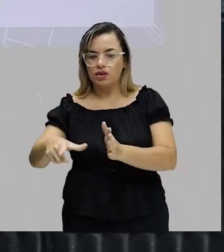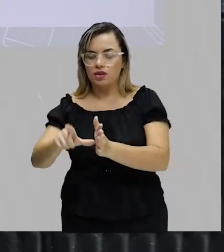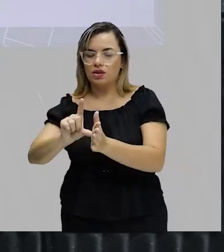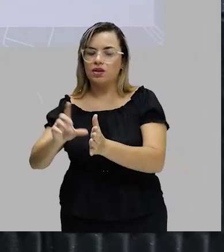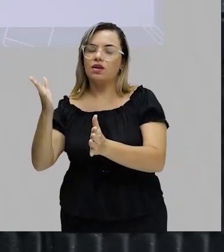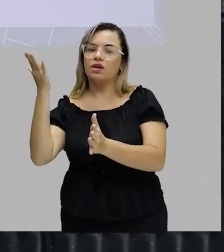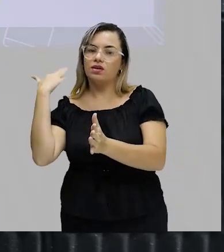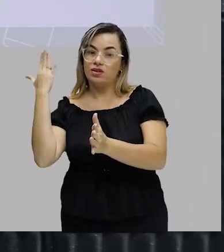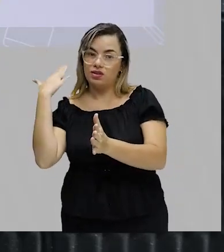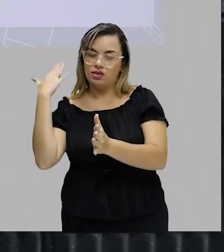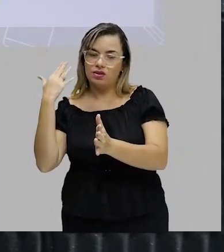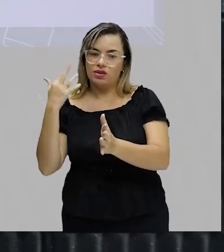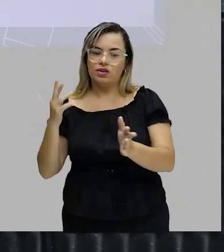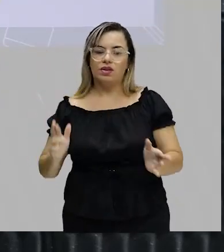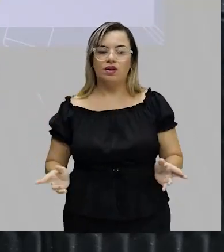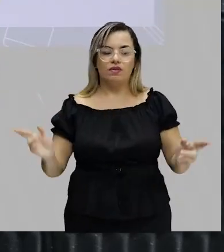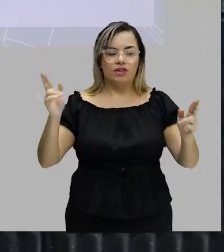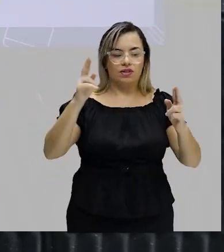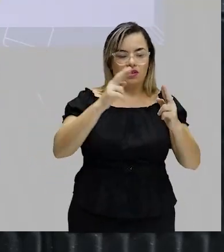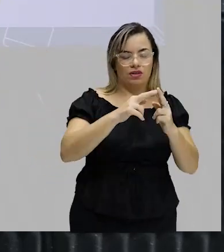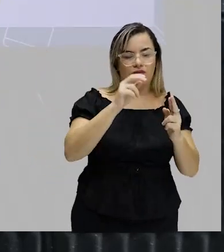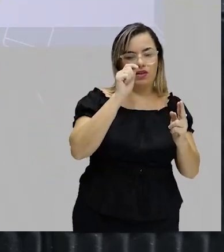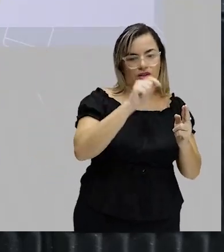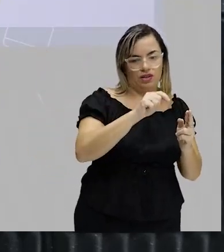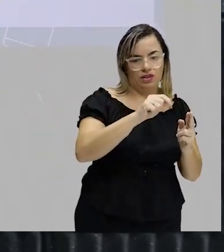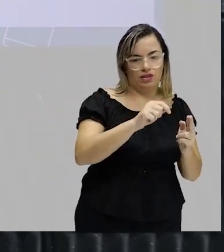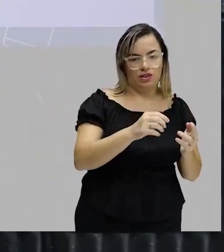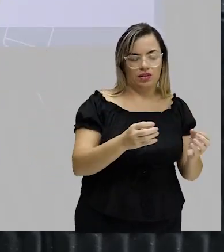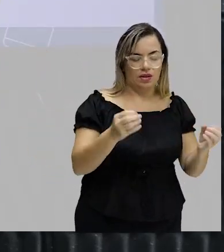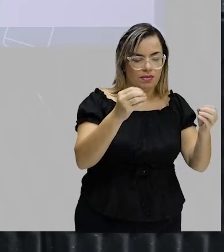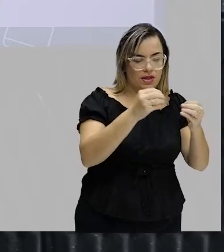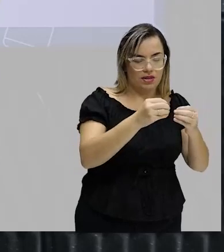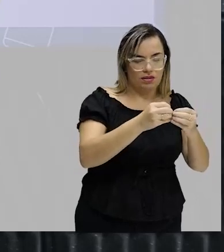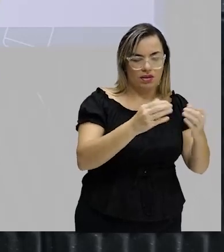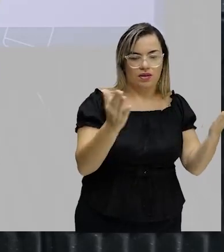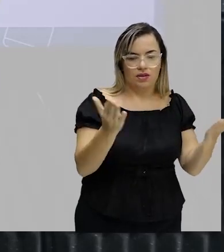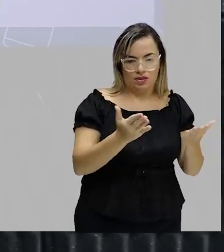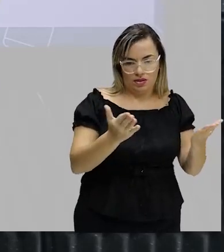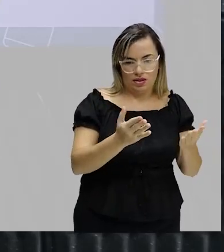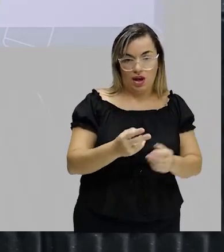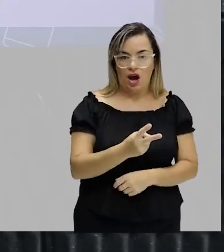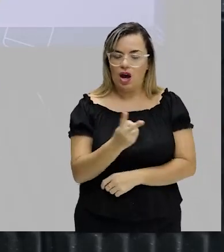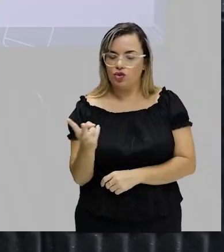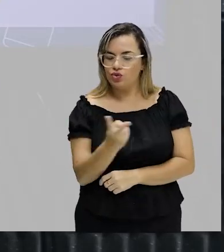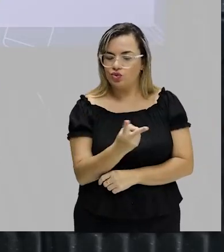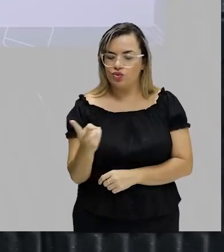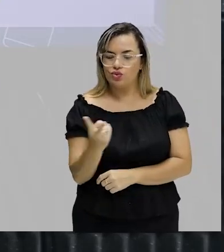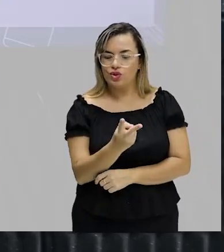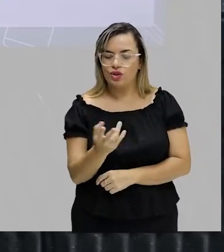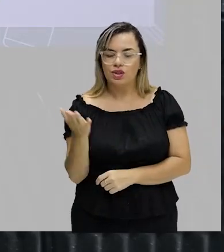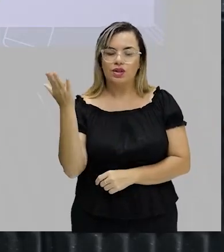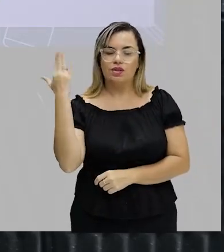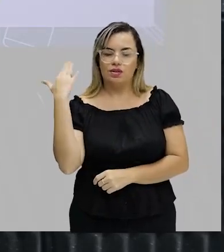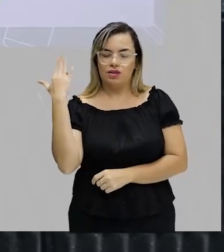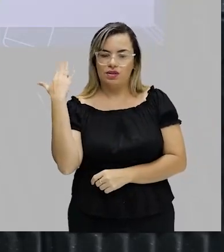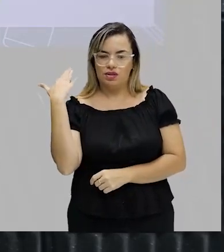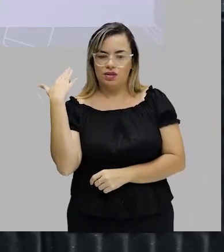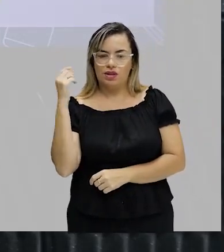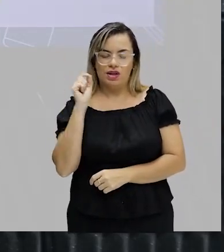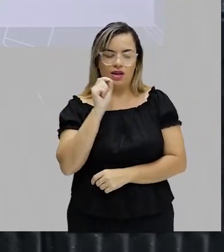é mais recente. As duas estão no passado, tá? Mas um passado está mais recente e a outra ação,